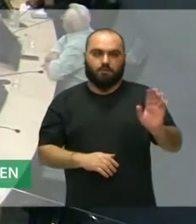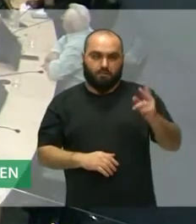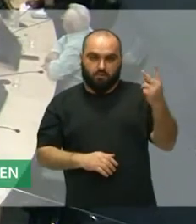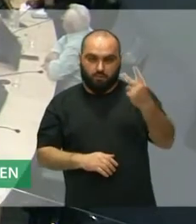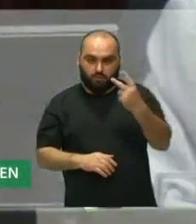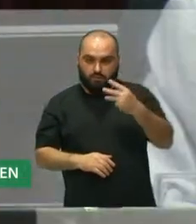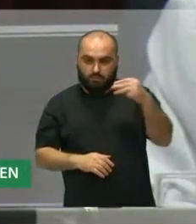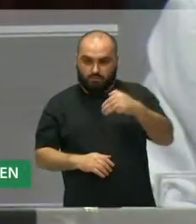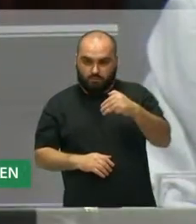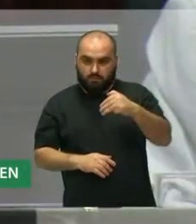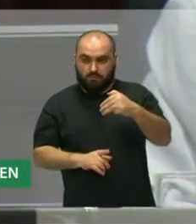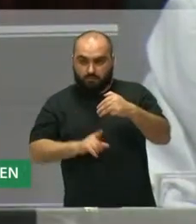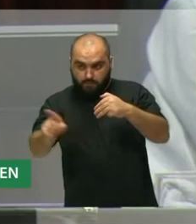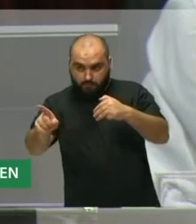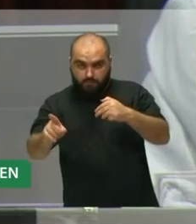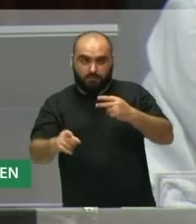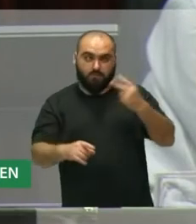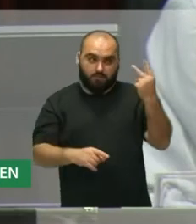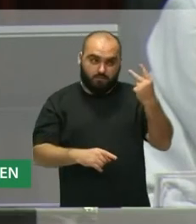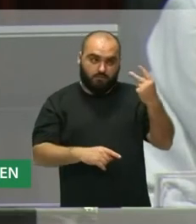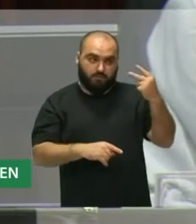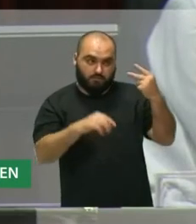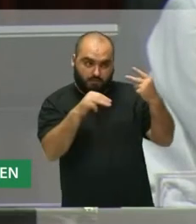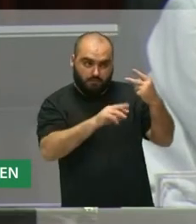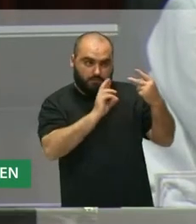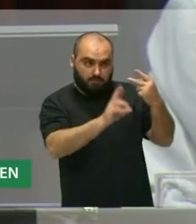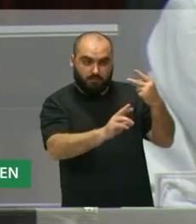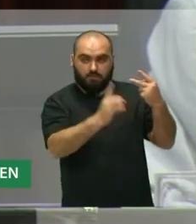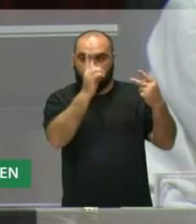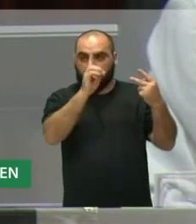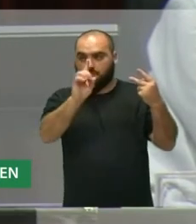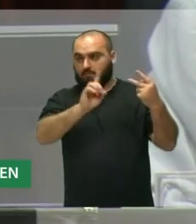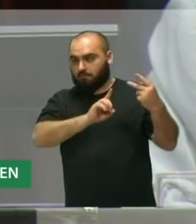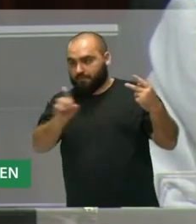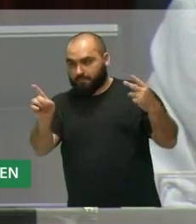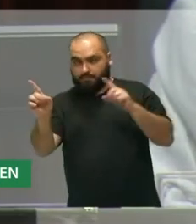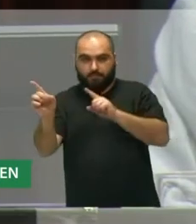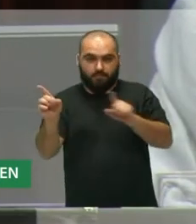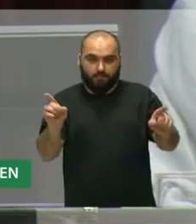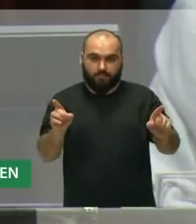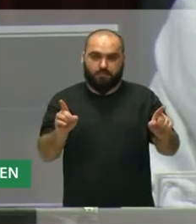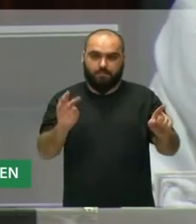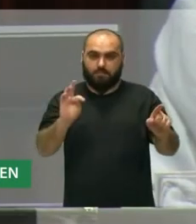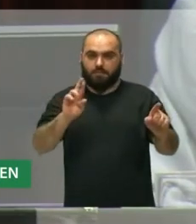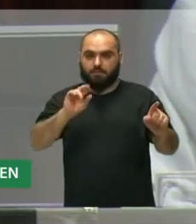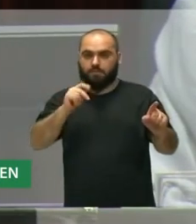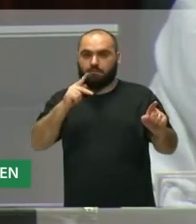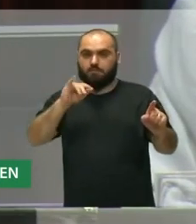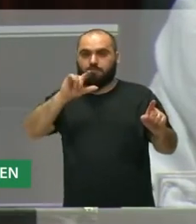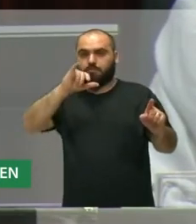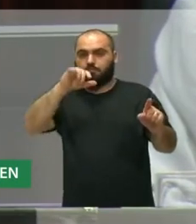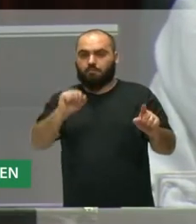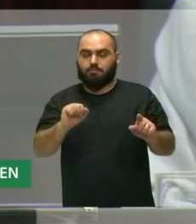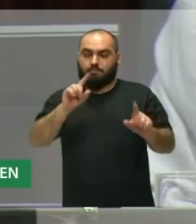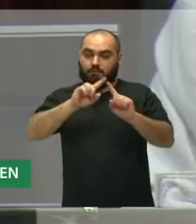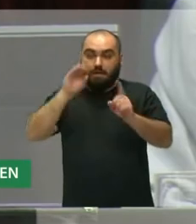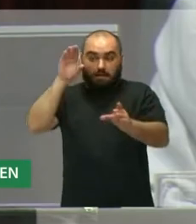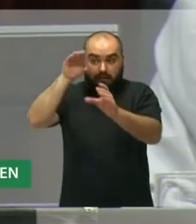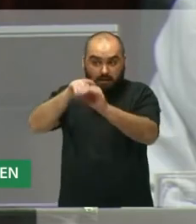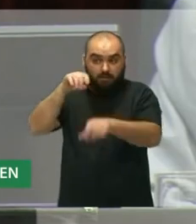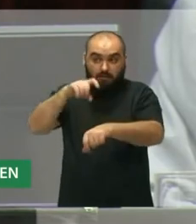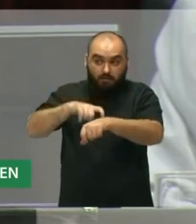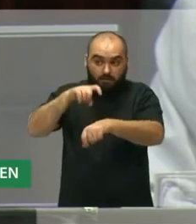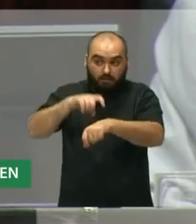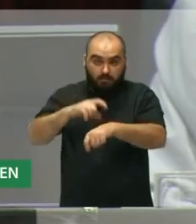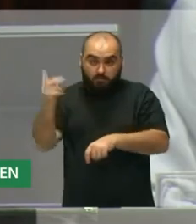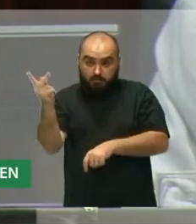2 minutos para a pergunta, 2 minutos para a resposta, 1 minuto para a réplica e 1 minuto para a tréplica. Como estava dentro do tempo ainda